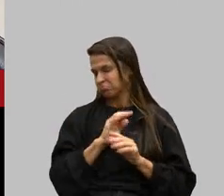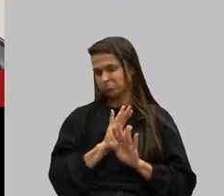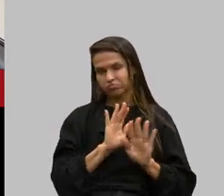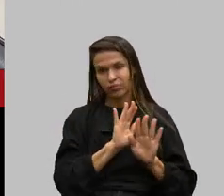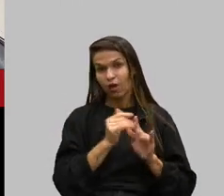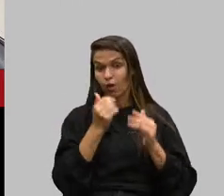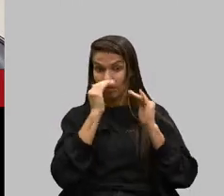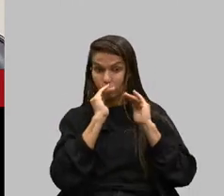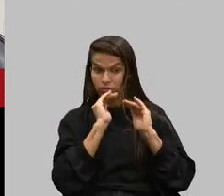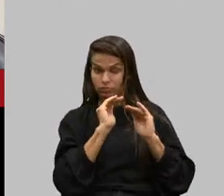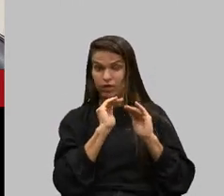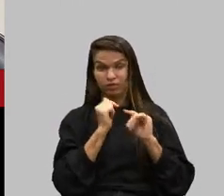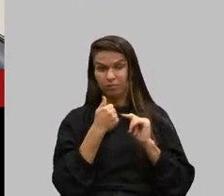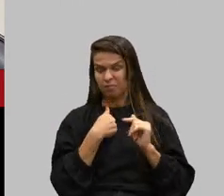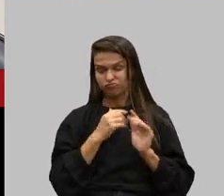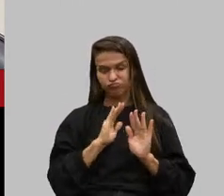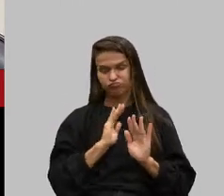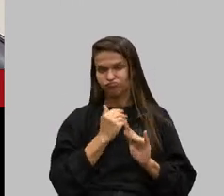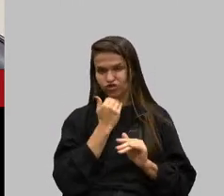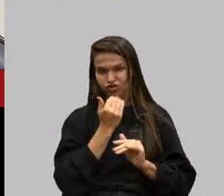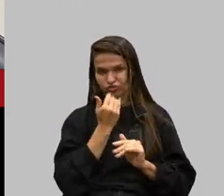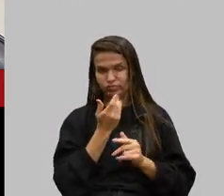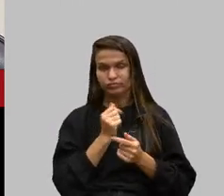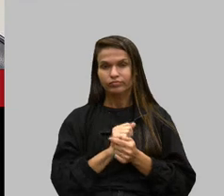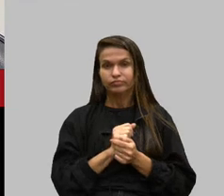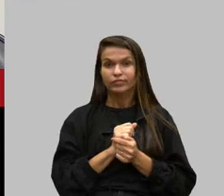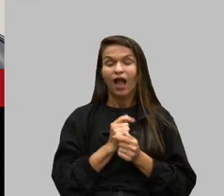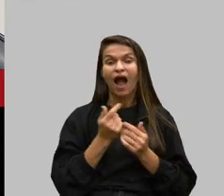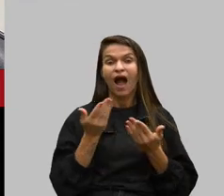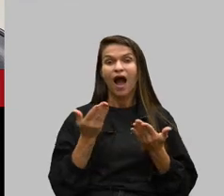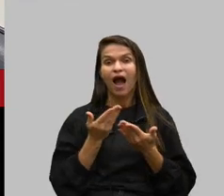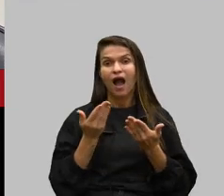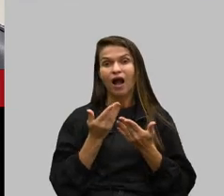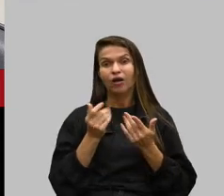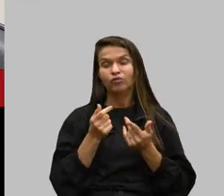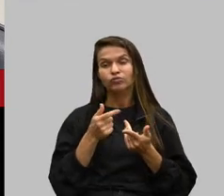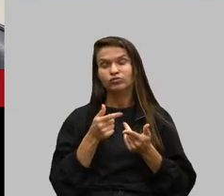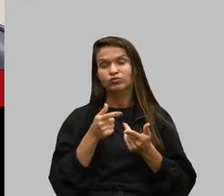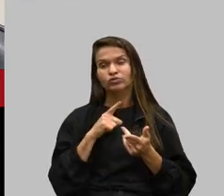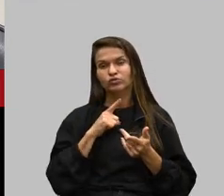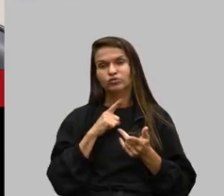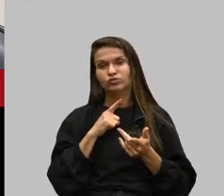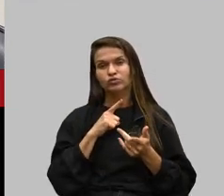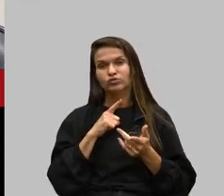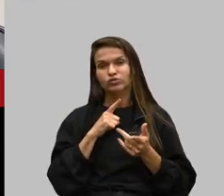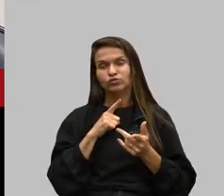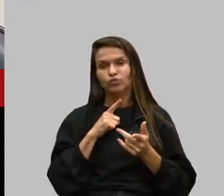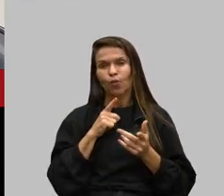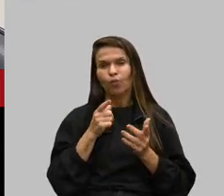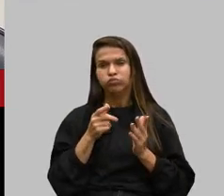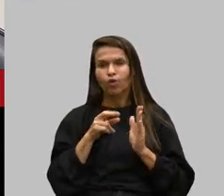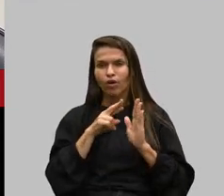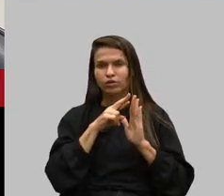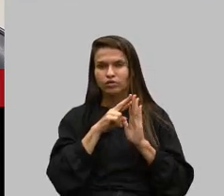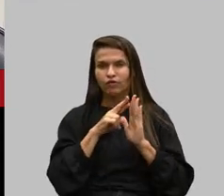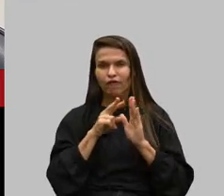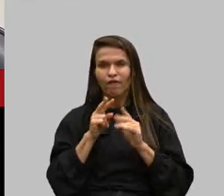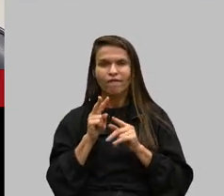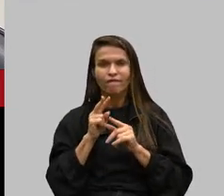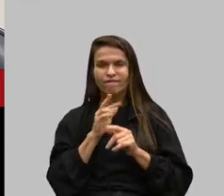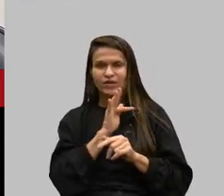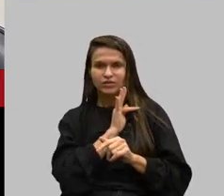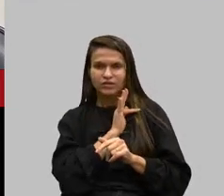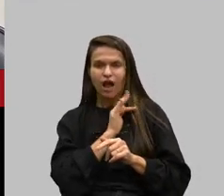respeito mas não serve para mim de referência agora eh a questão do regime de recuperação fiscal para nós é algo